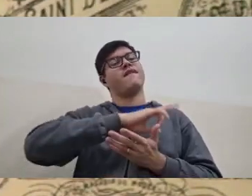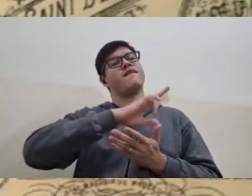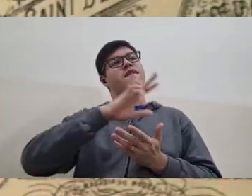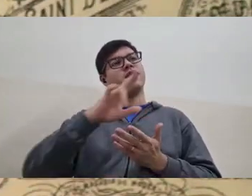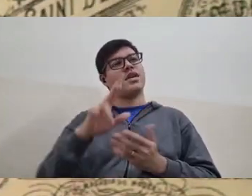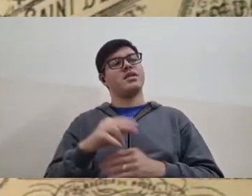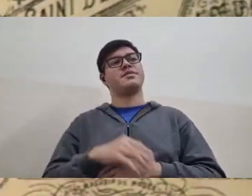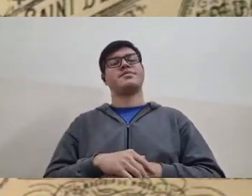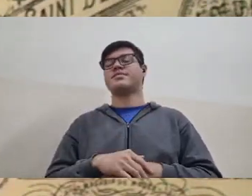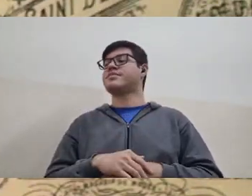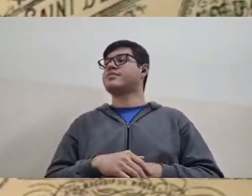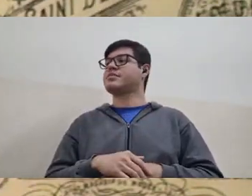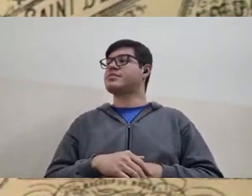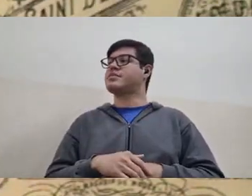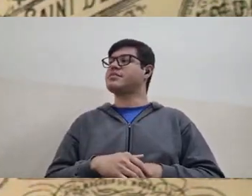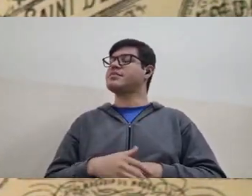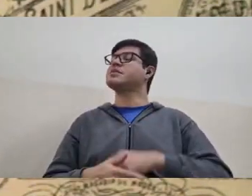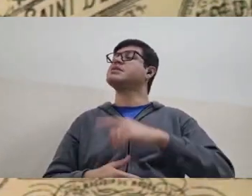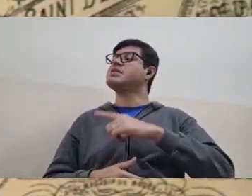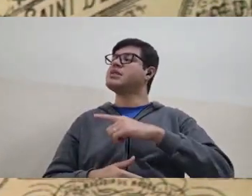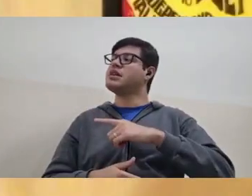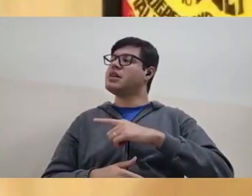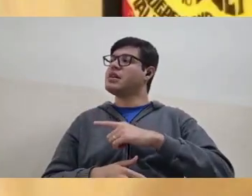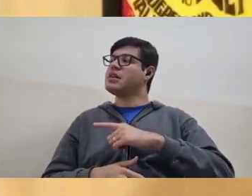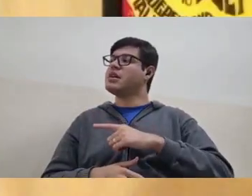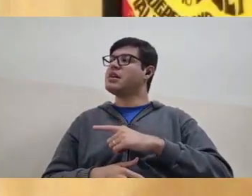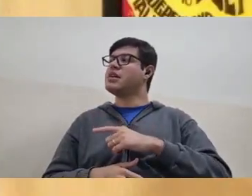itens. Faltou um item na gente falar,